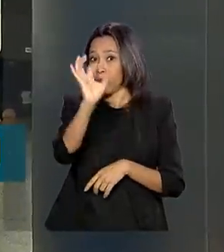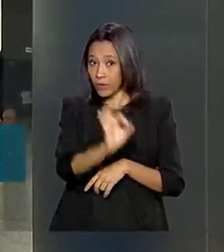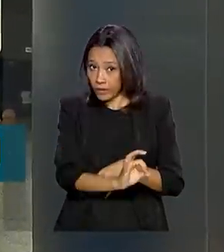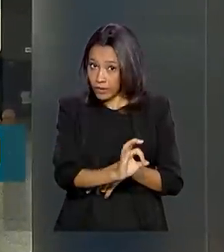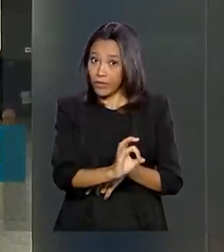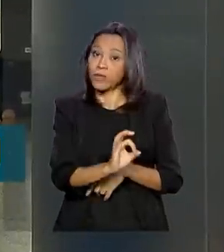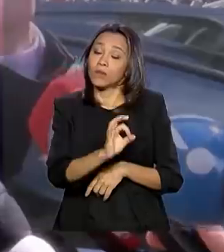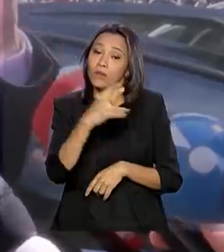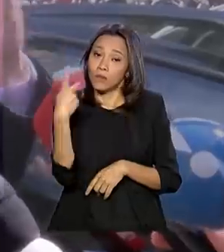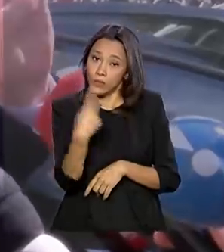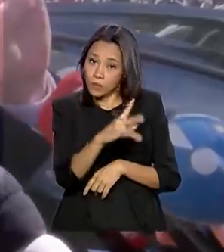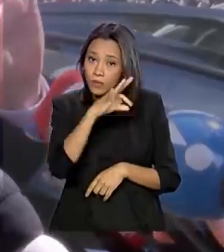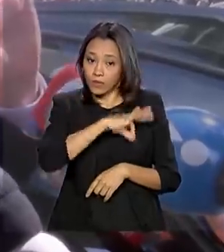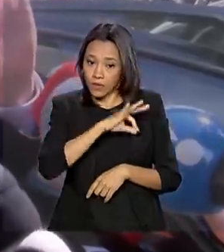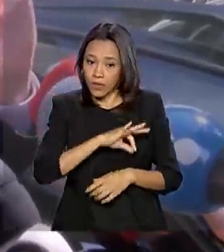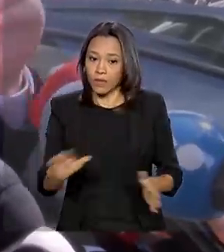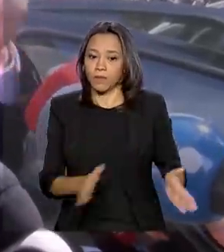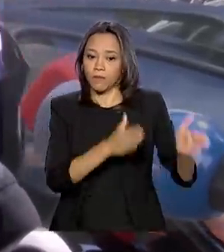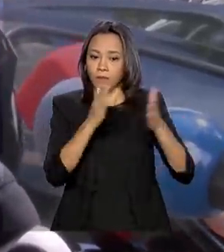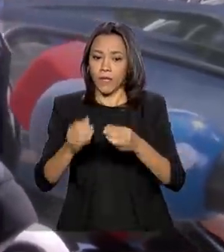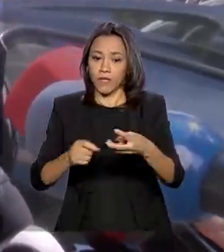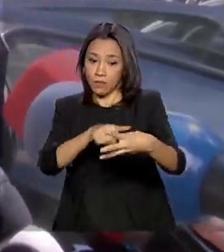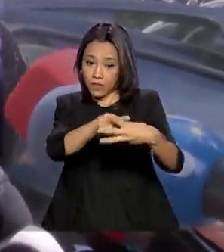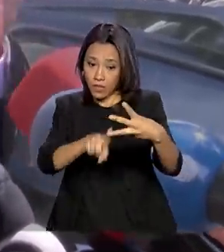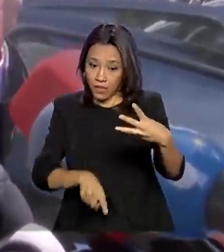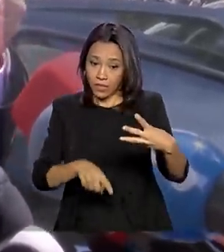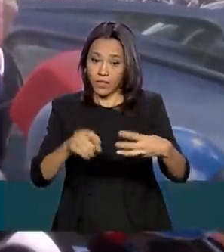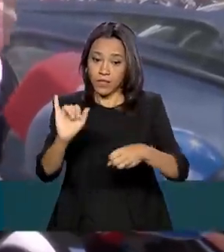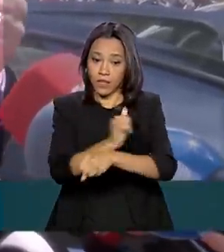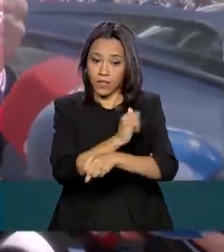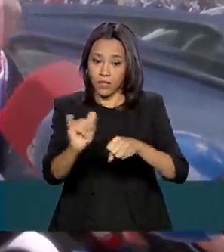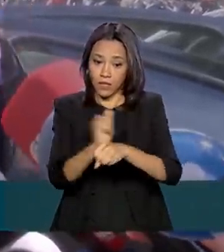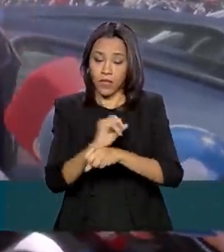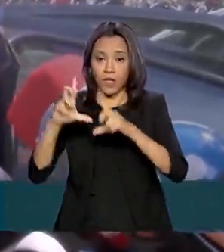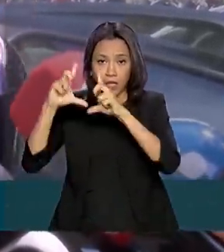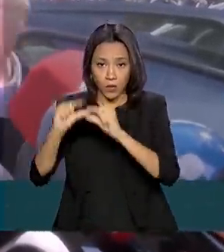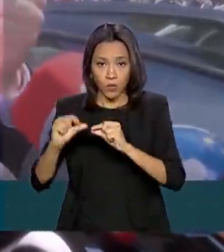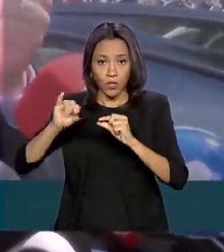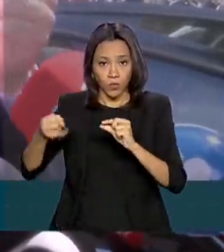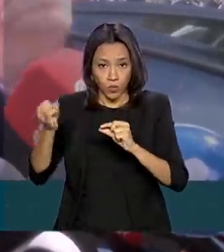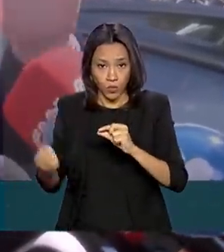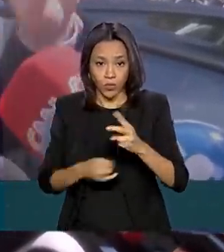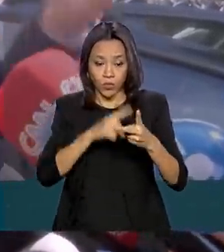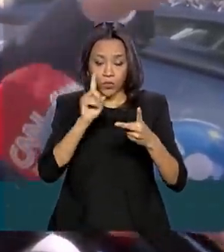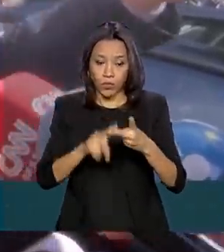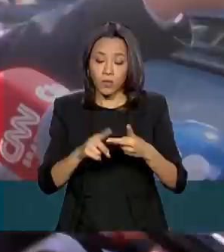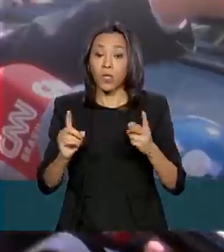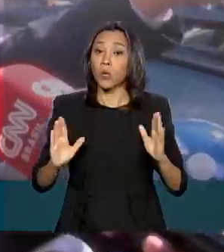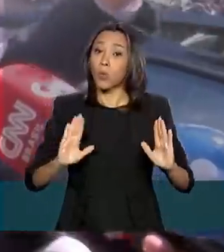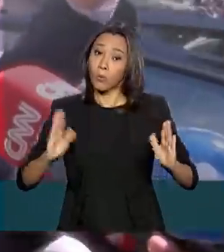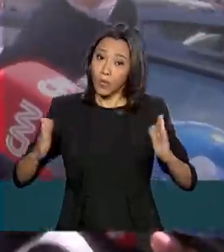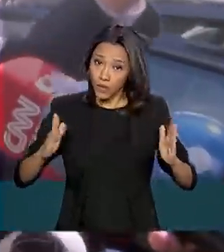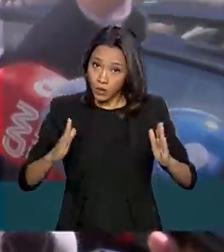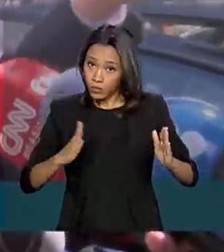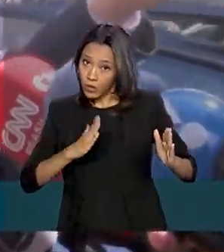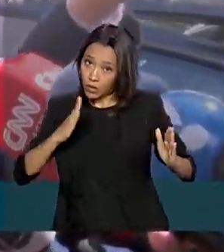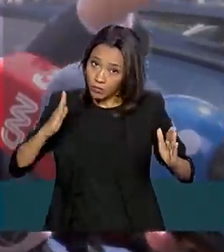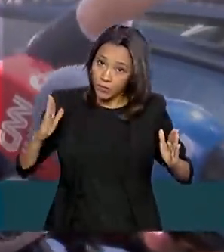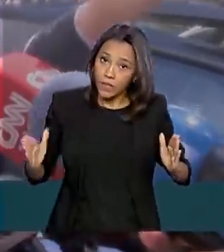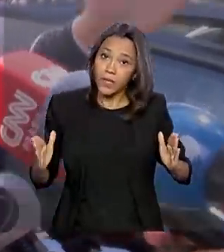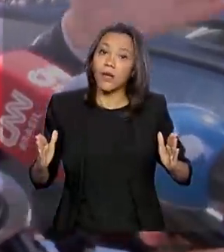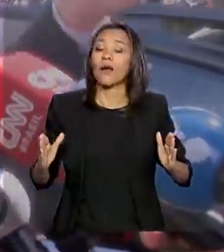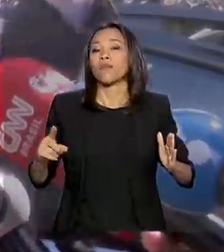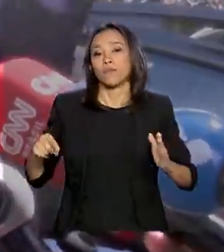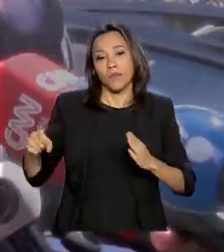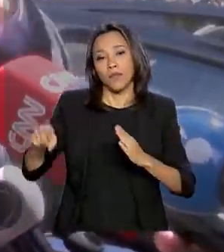líquida mensal. São três medidas do consignado. Redução do teto dos juros, ampliação do prazo, que é via resolução do Conselho